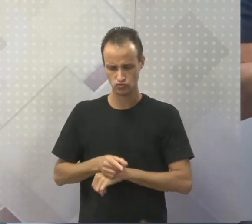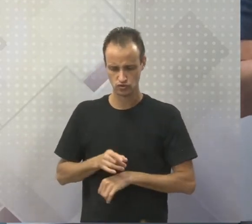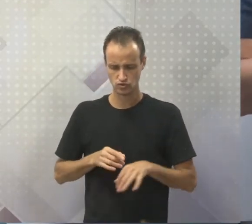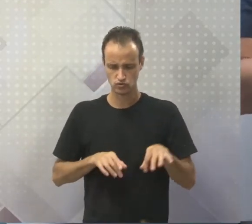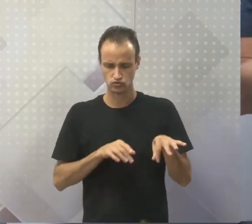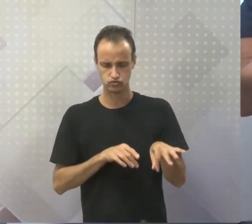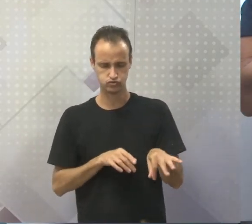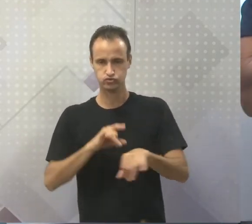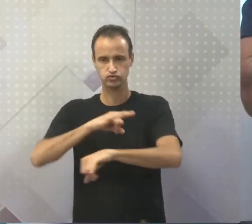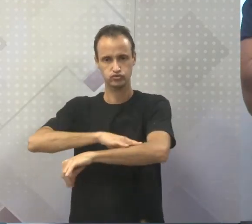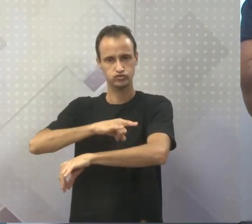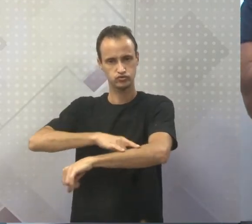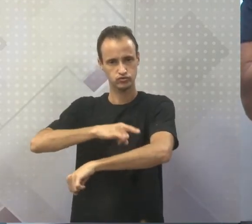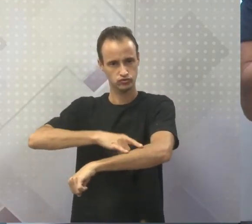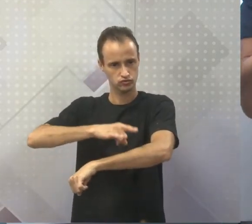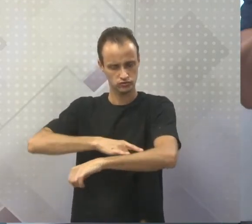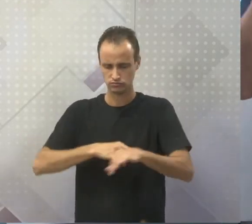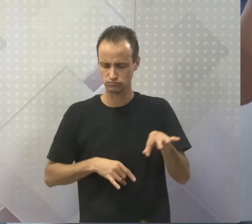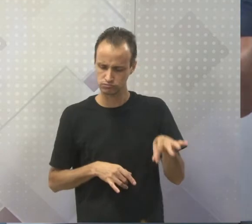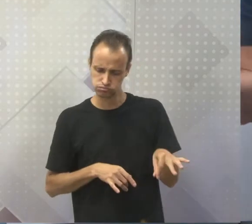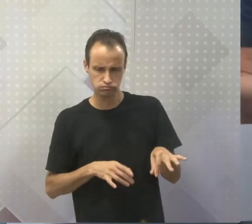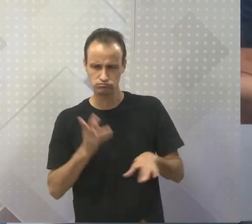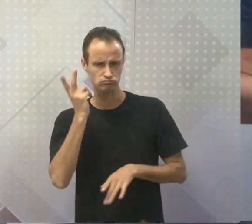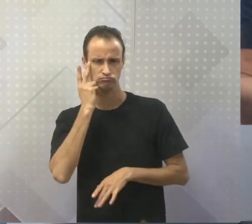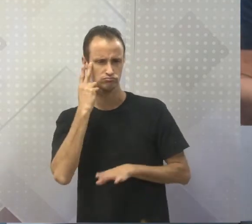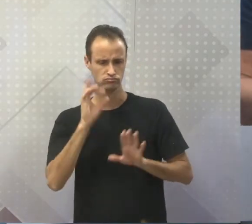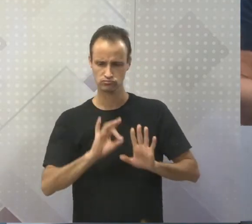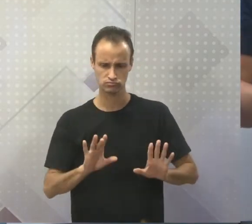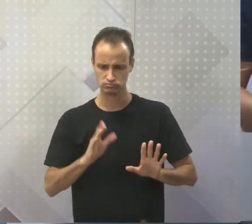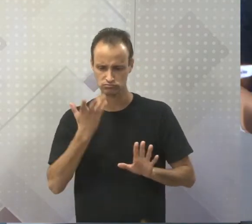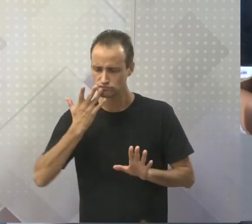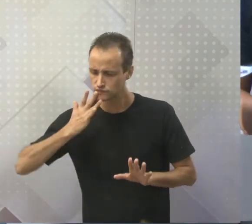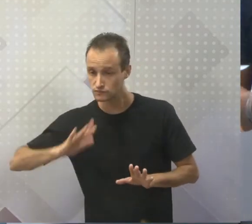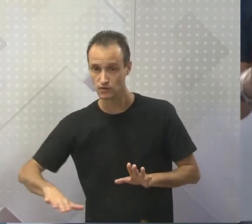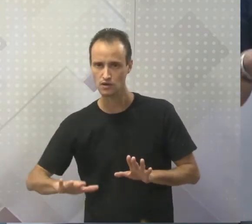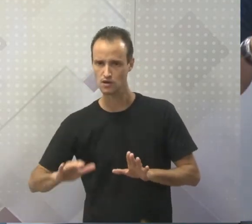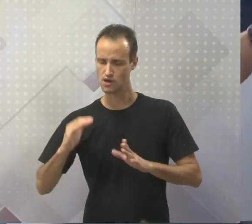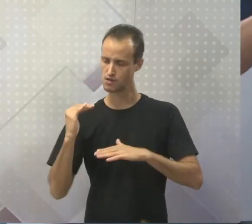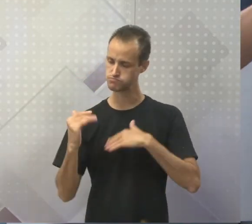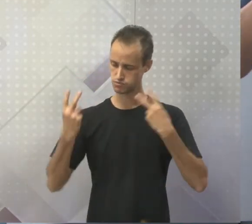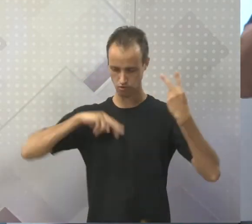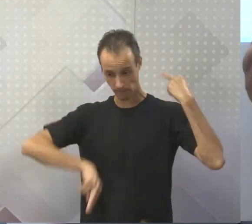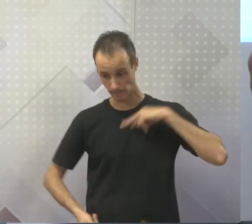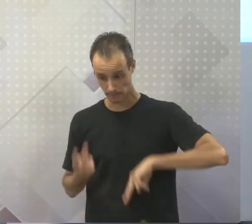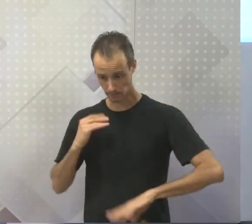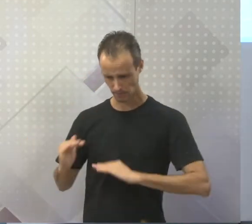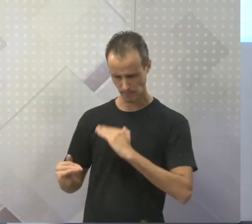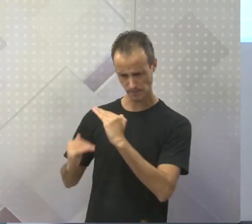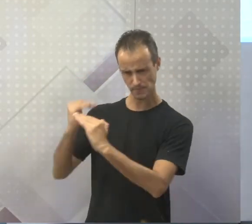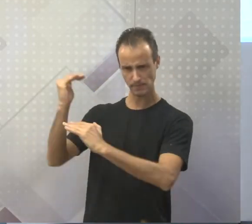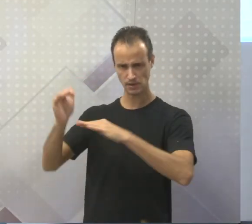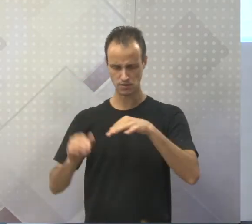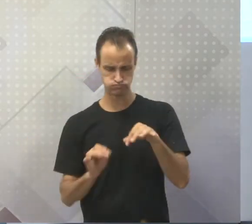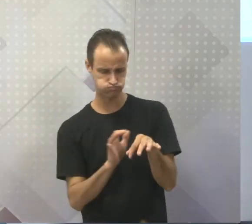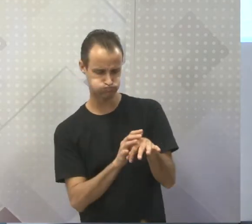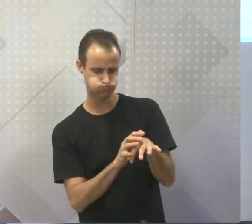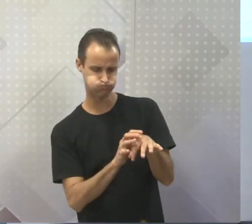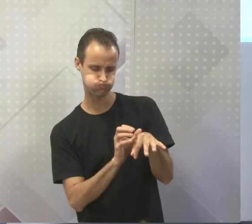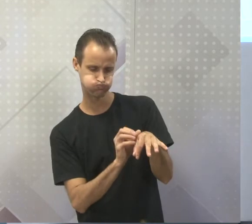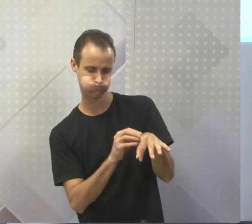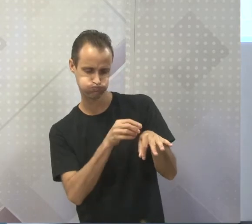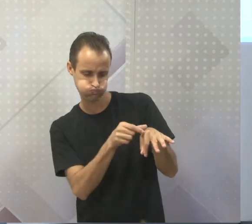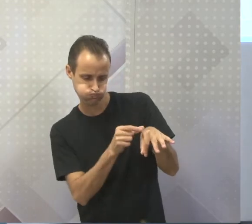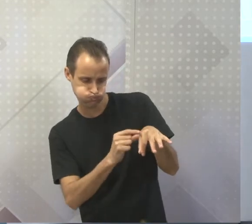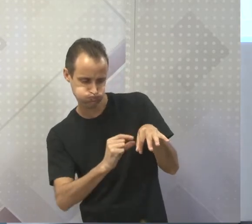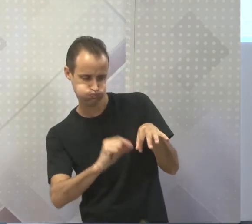xixi, porém é bem infantil. Quando vem os hormônios, começa a encher de gordura, aí aquilo passa